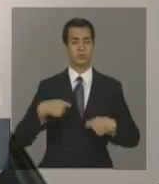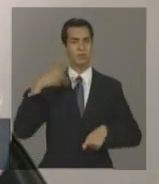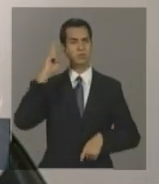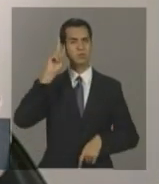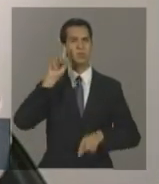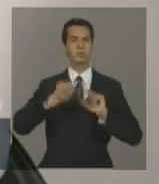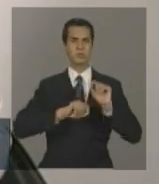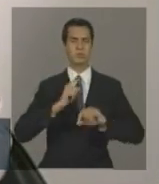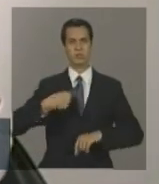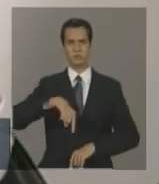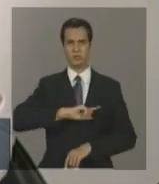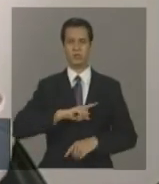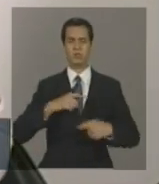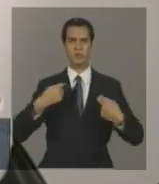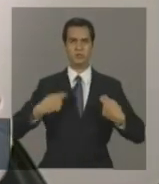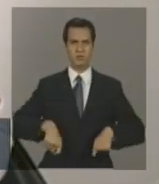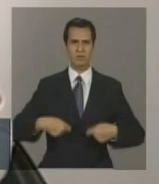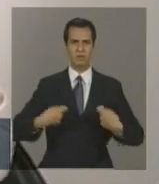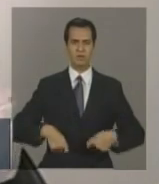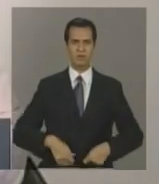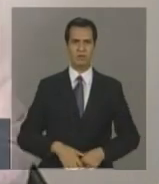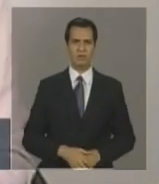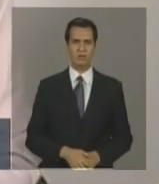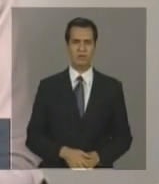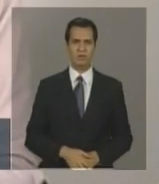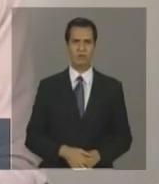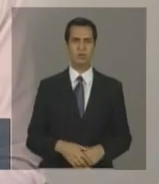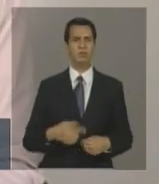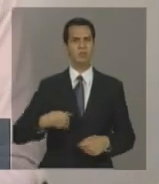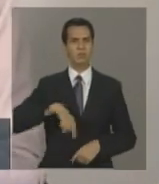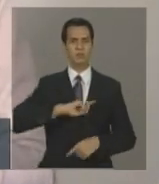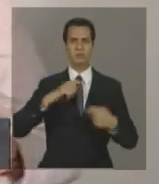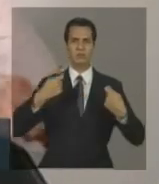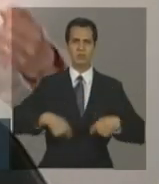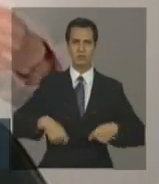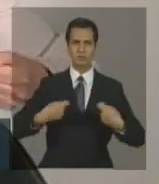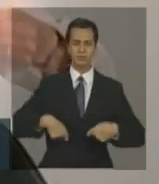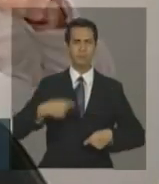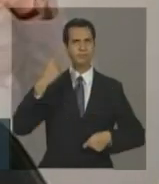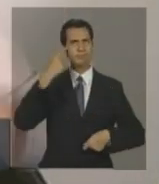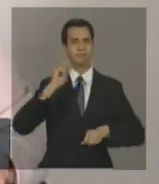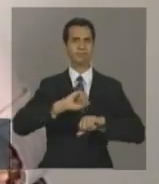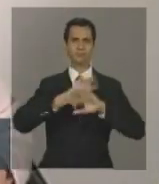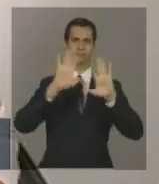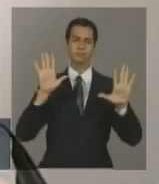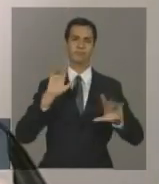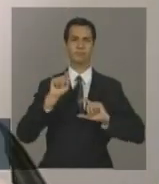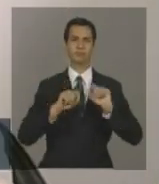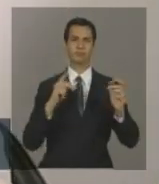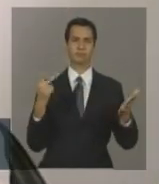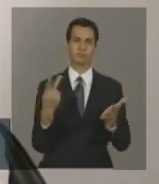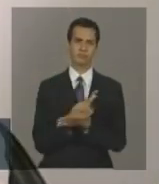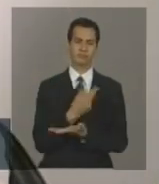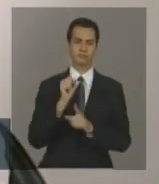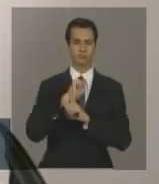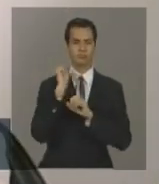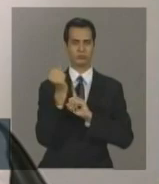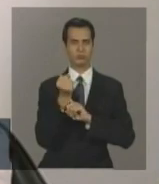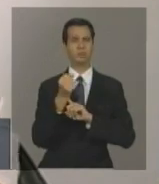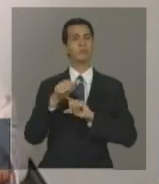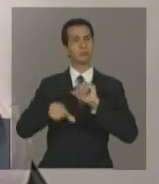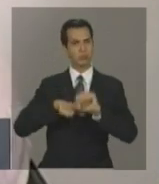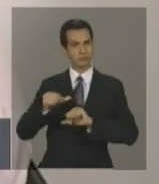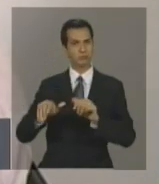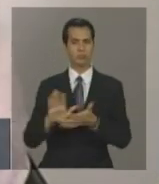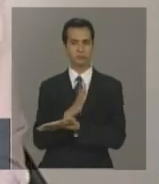nós também precisamos compreender aquilo que foi dito também, as mudanças que estão em curso na sociedade.